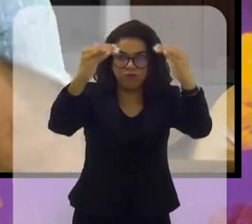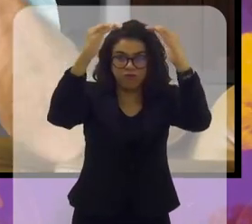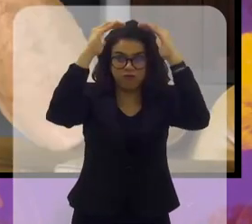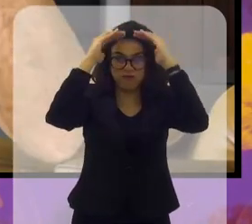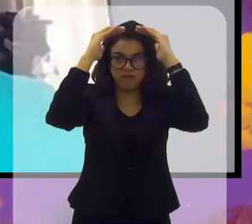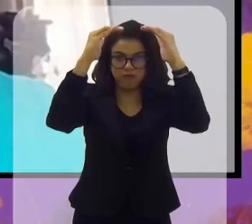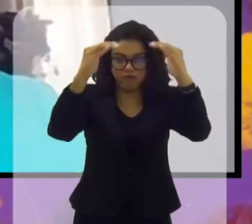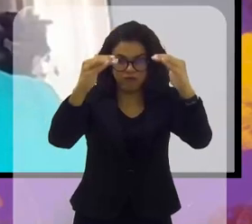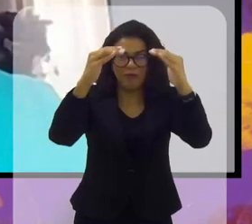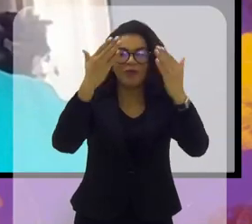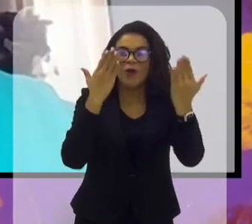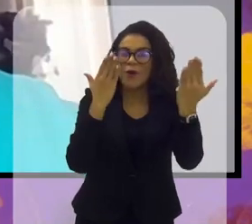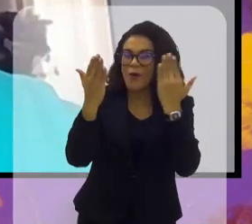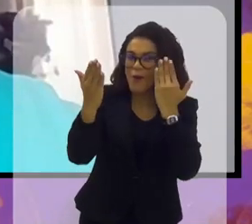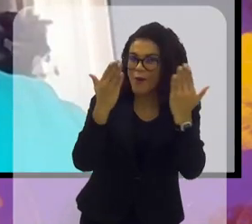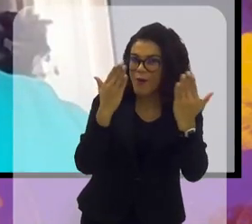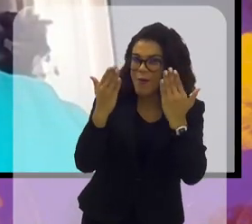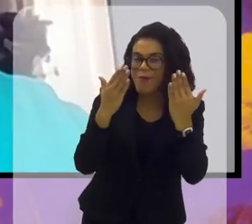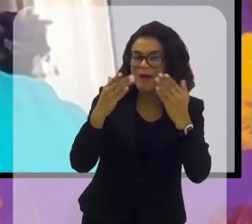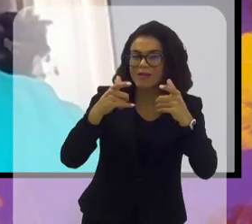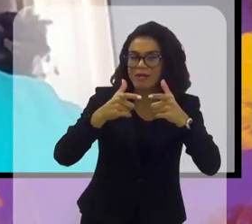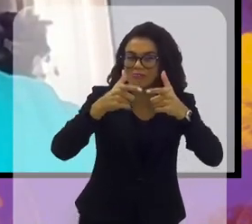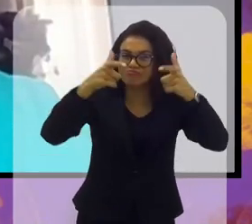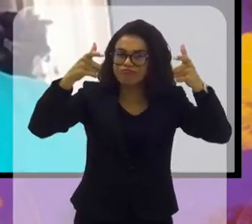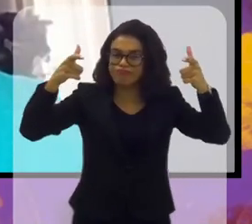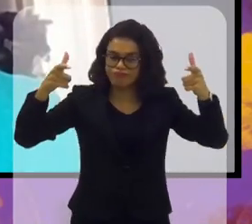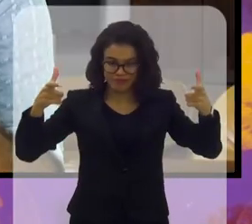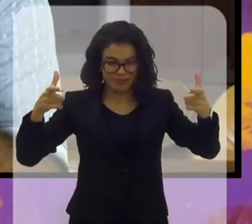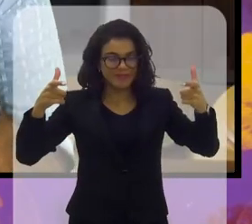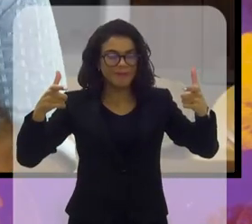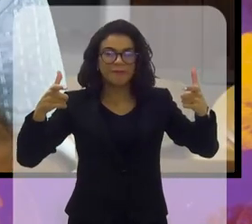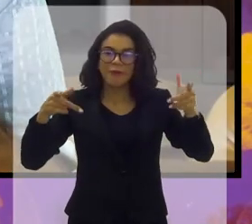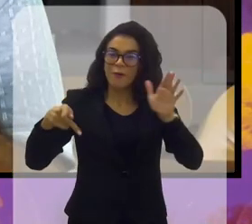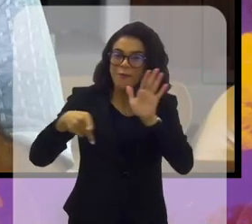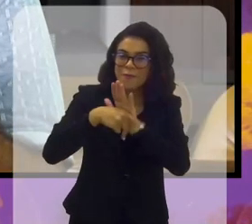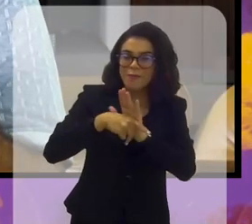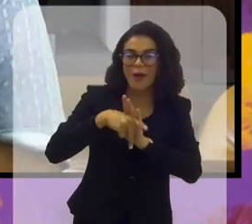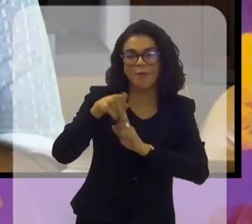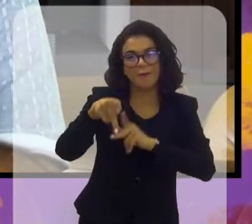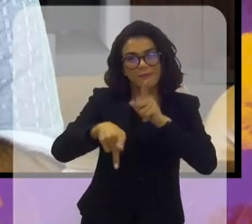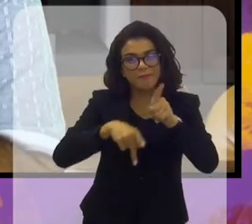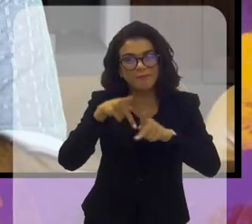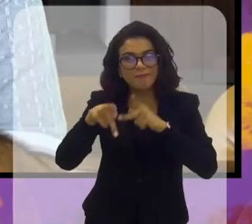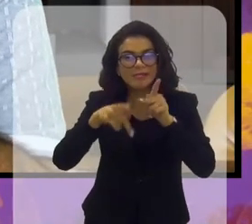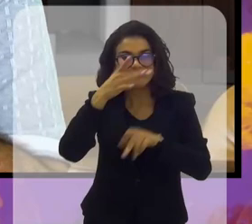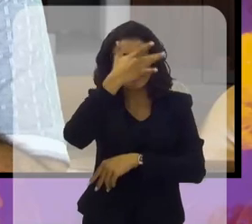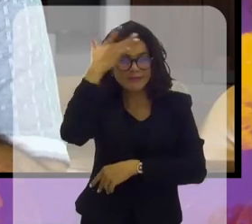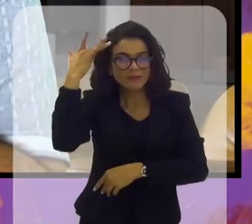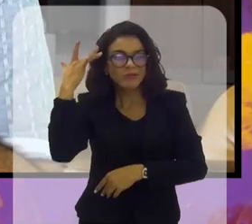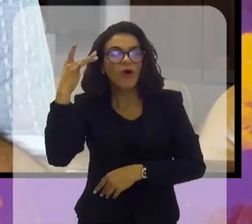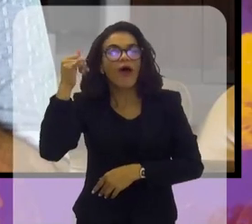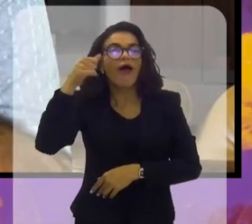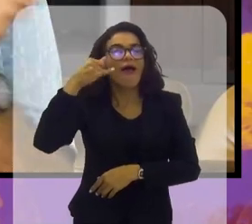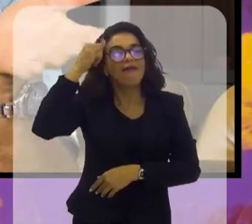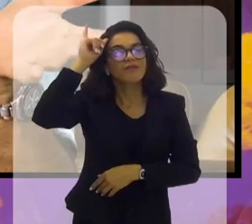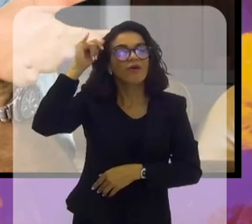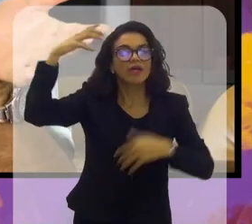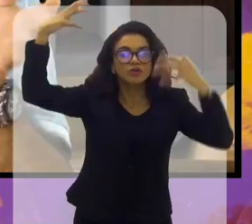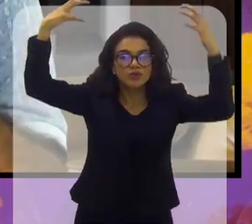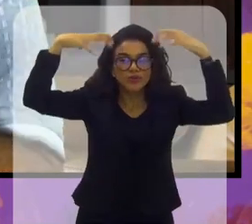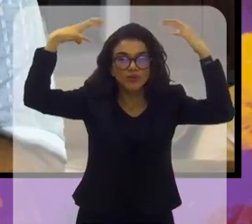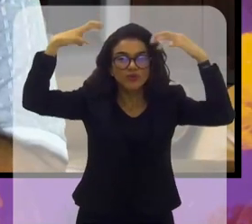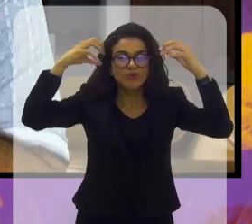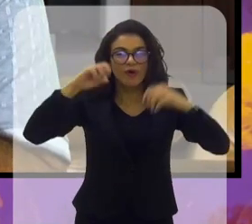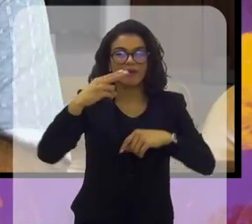relação à marquise anterior, a lona, ela cresceu. Para evitar, inclusive, que o próprio público tomasse chuva, né? E